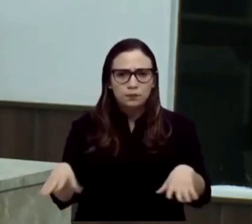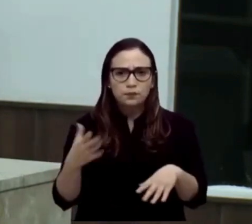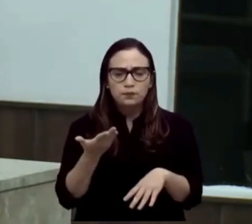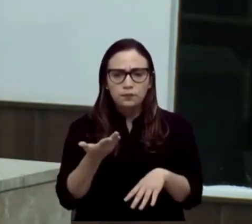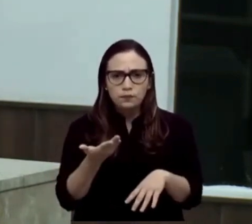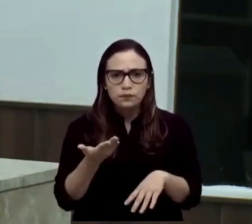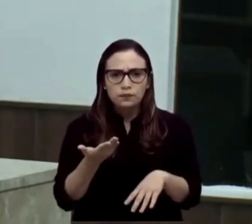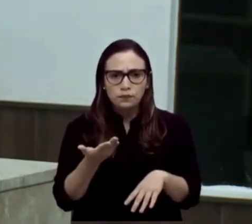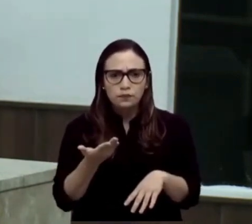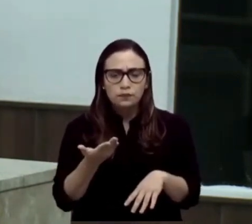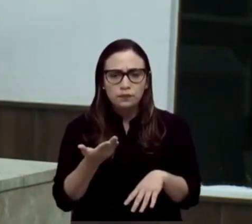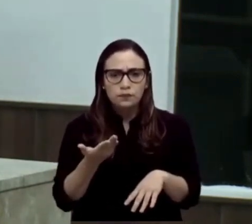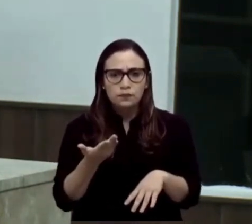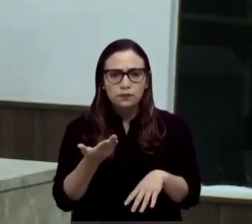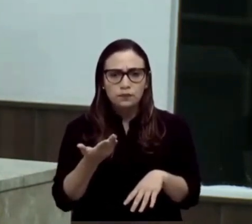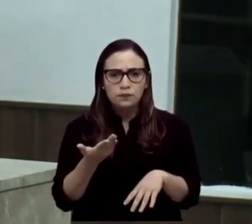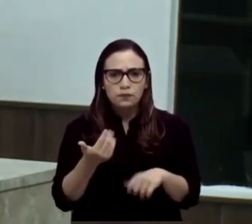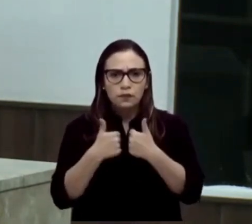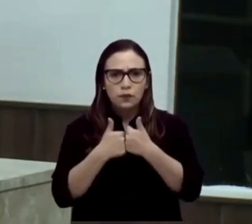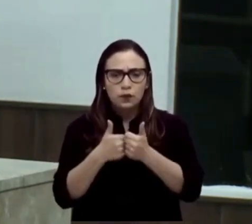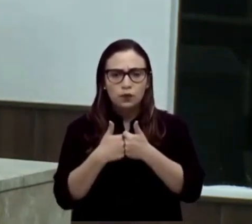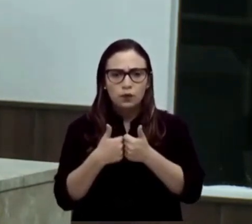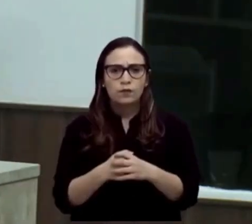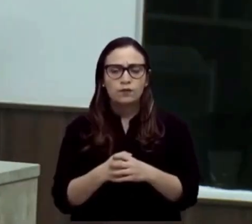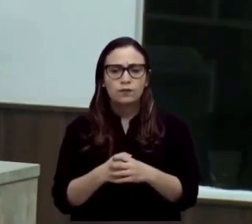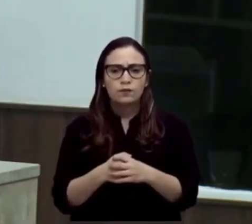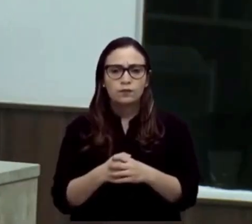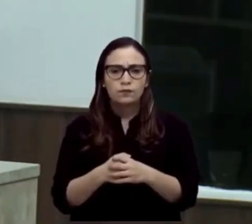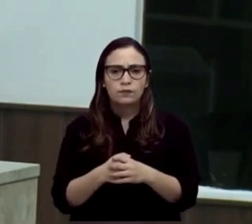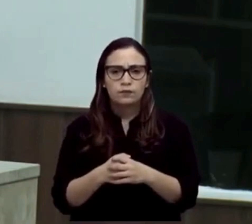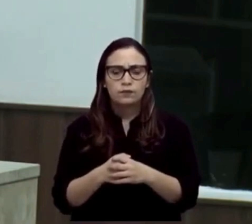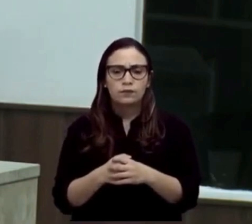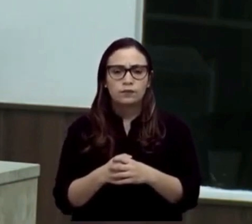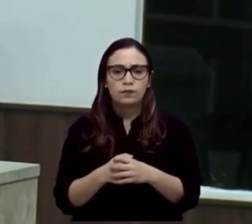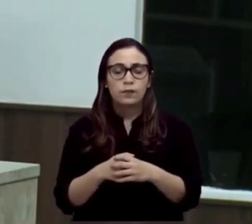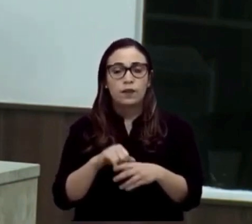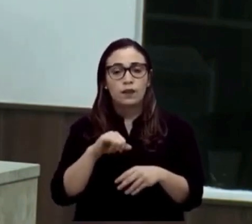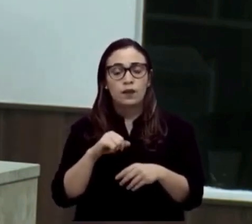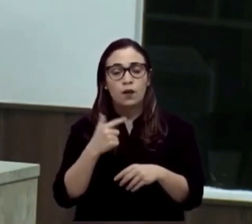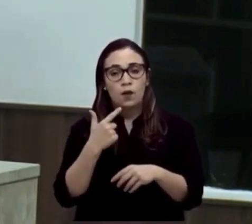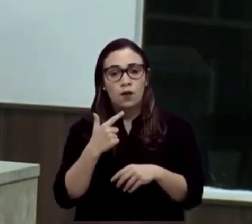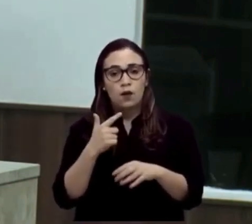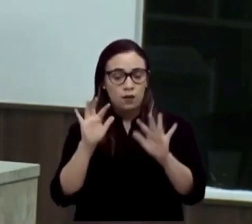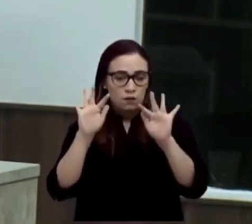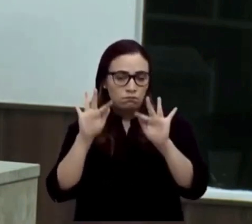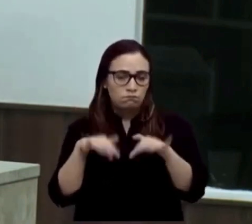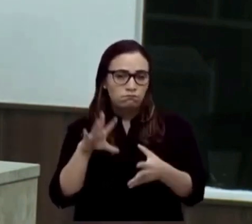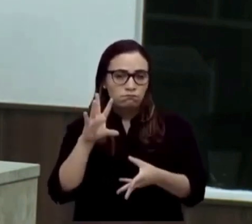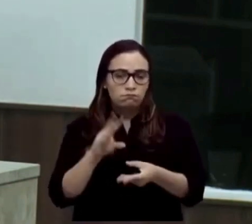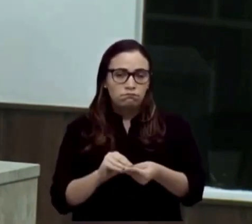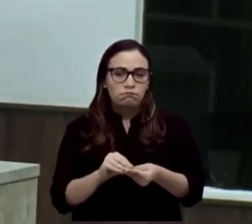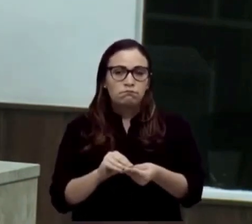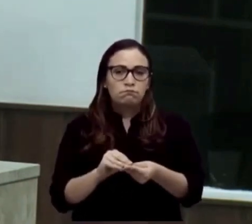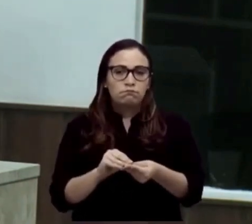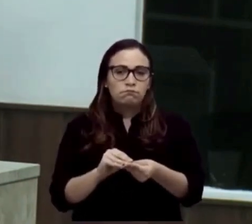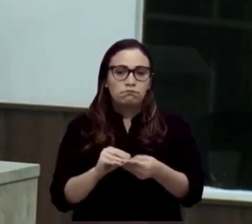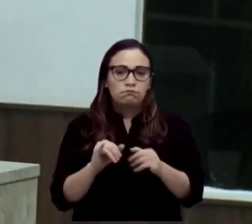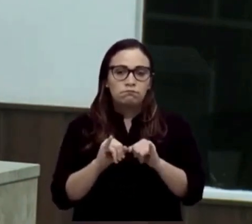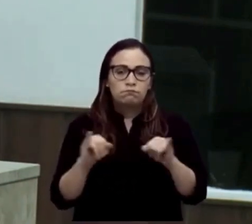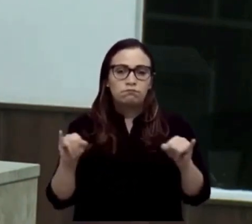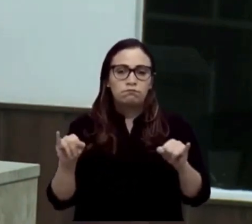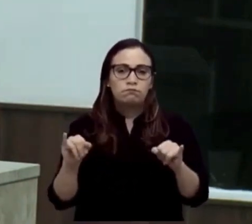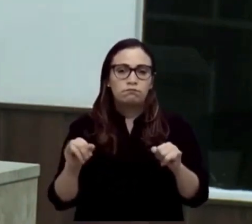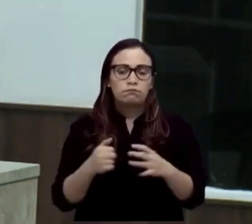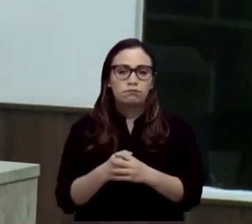prejudicadas quando utilizam o transporte coletivo. E aí eu já vou me encaminhando aqui para o final da minha fala, dizendo para vocês qual